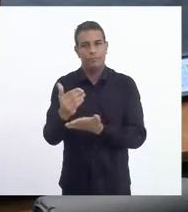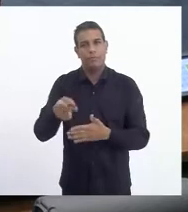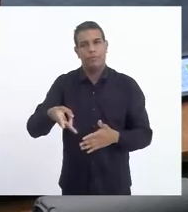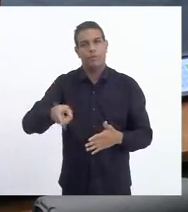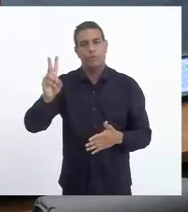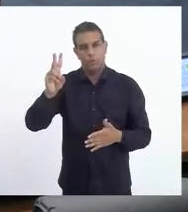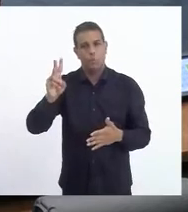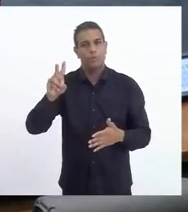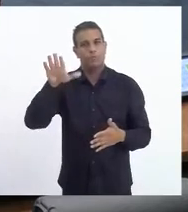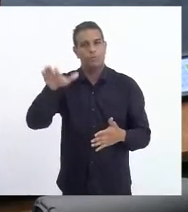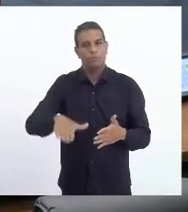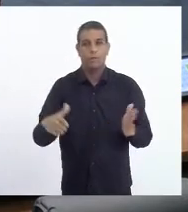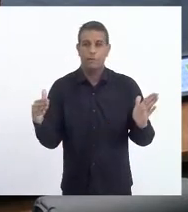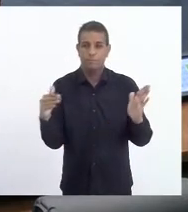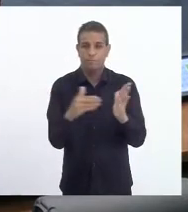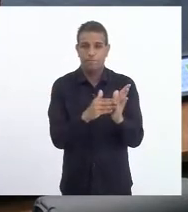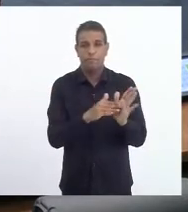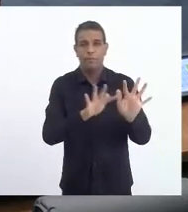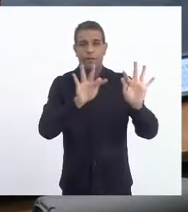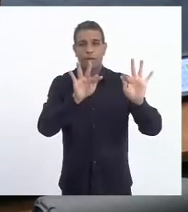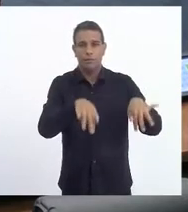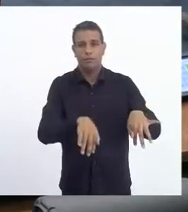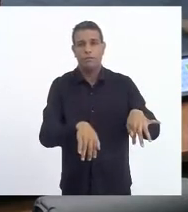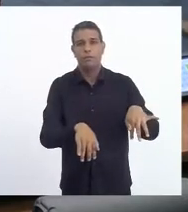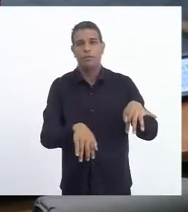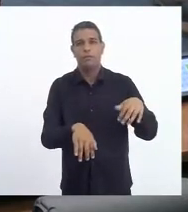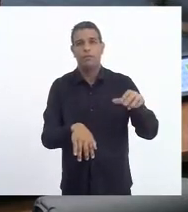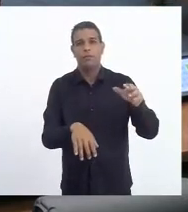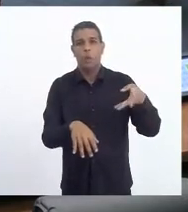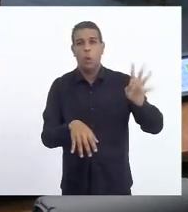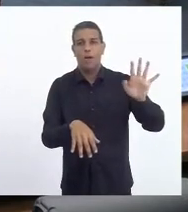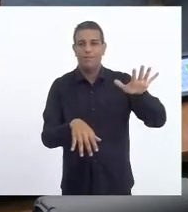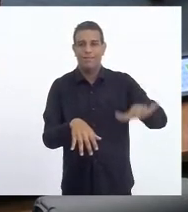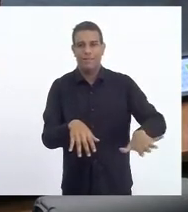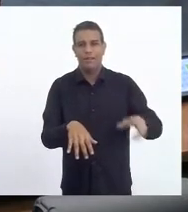14 horas encerrou-se às 16:25